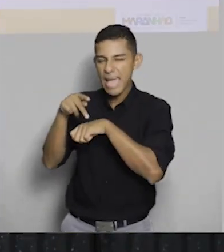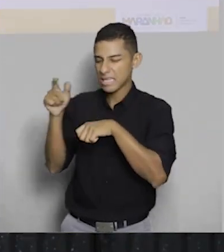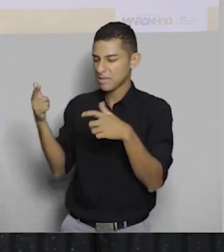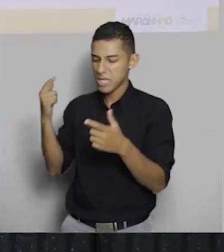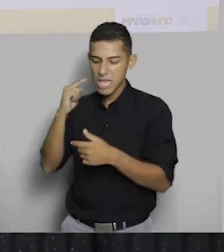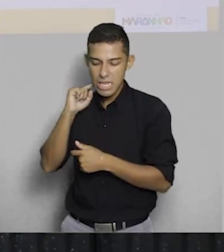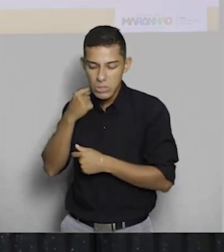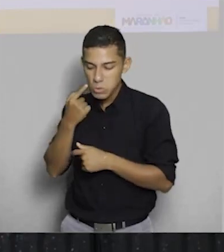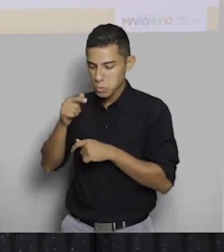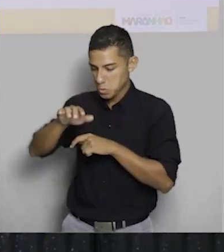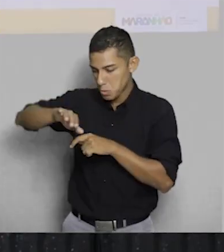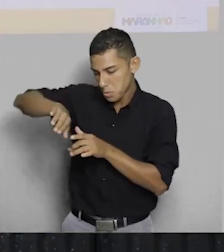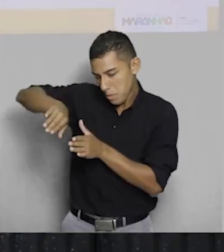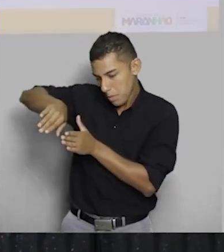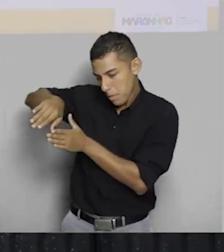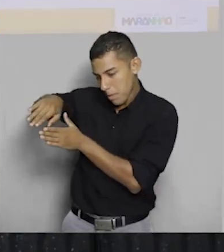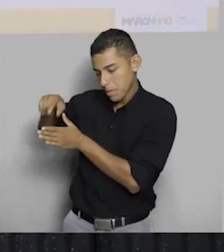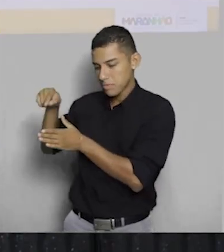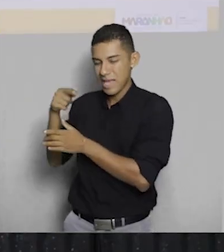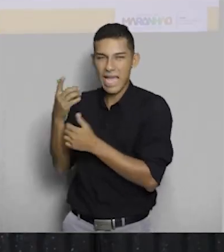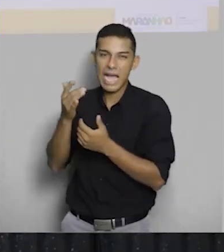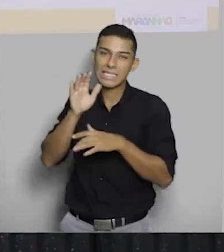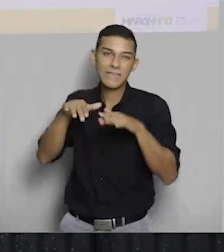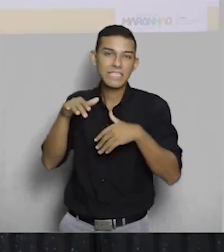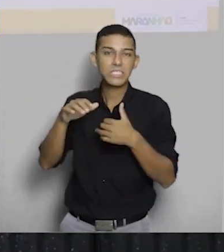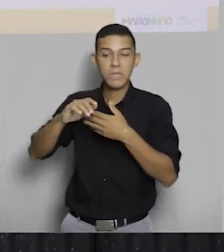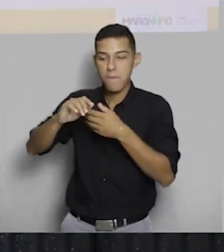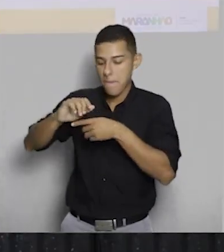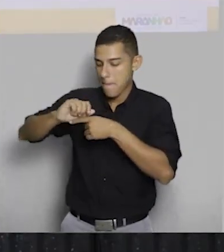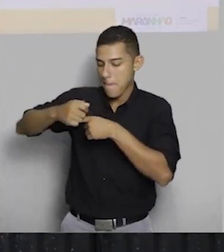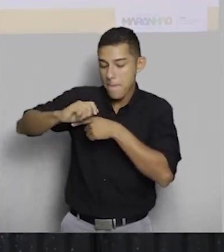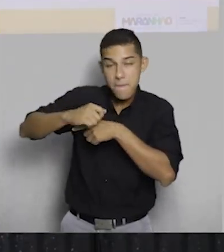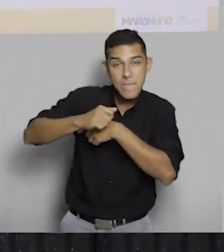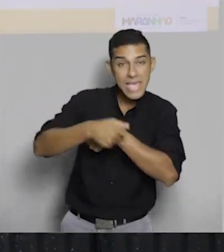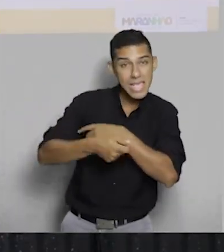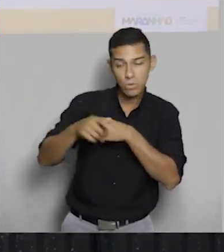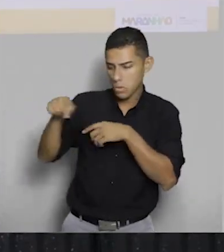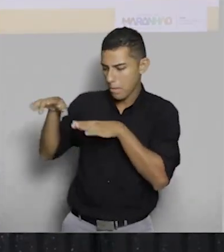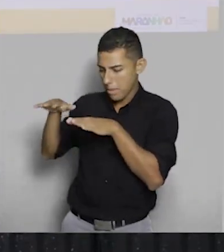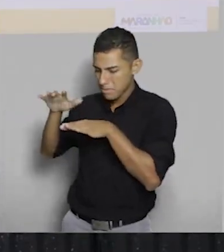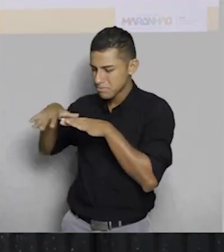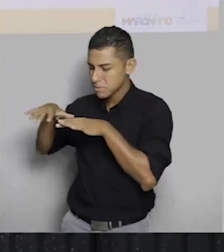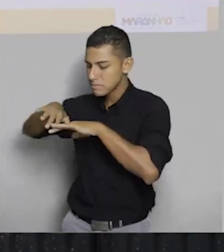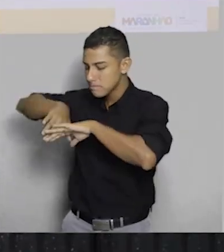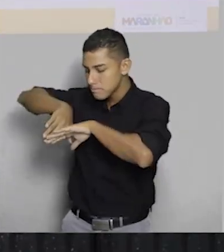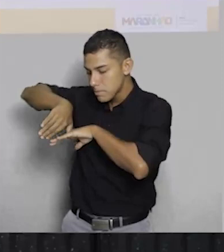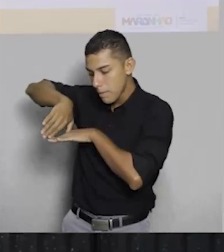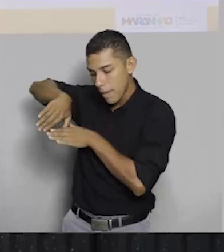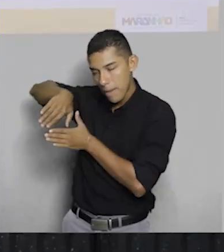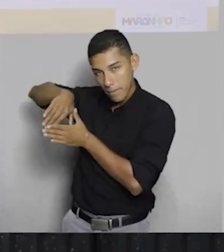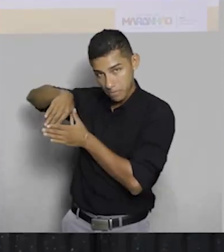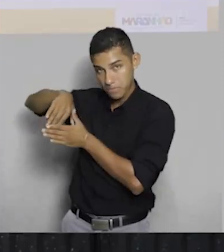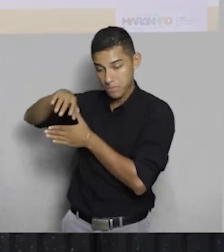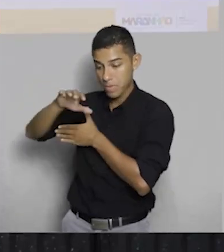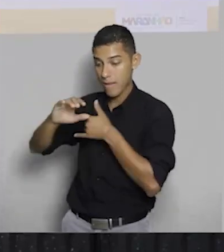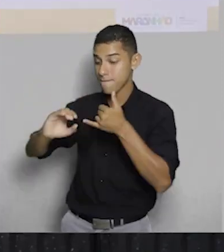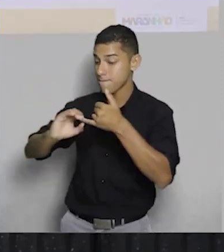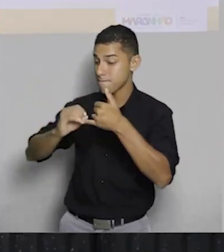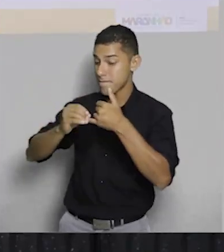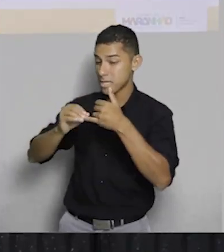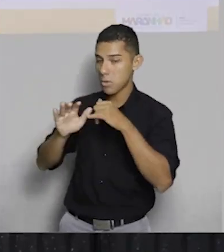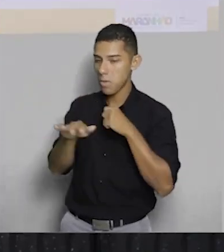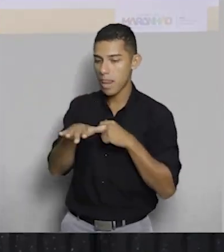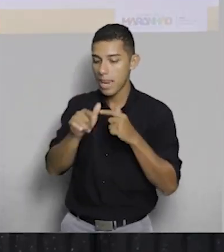ou resíduos de milho, por exemplo, que possam estar naquele feijão, então vai ser retirado através